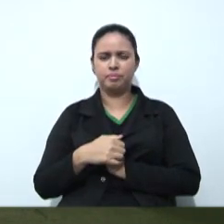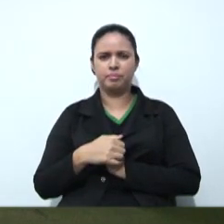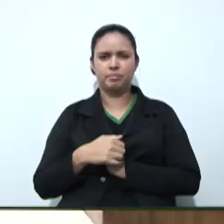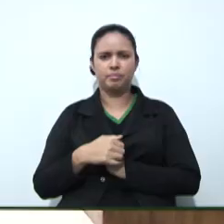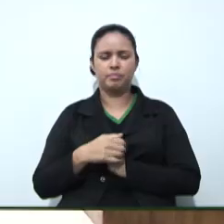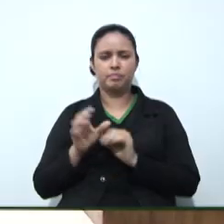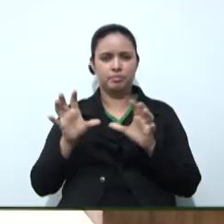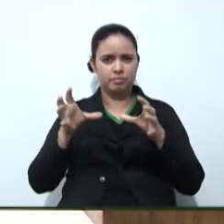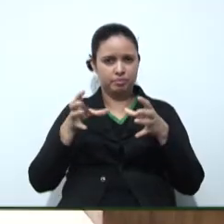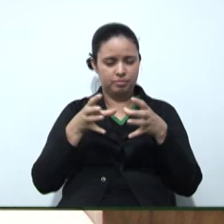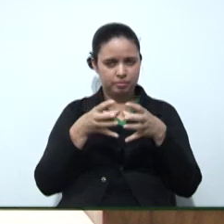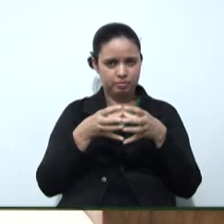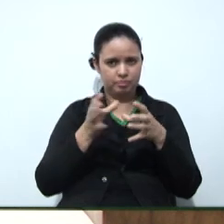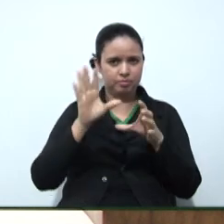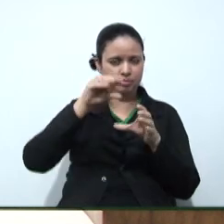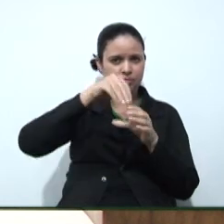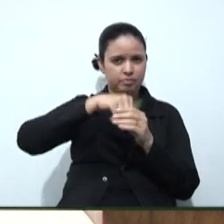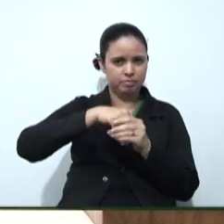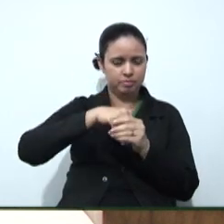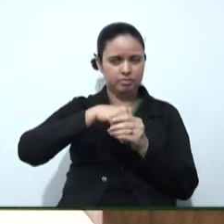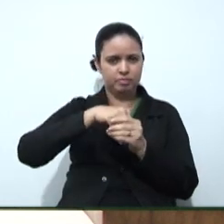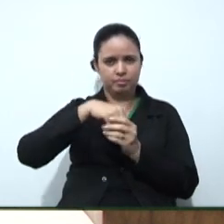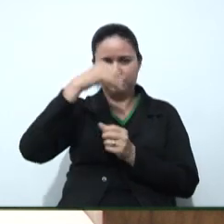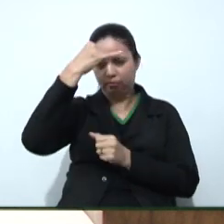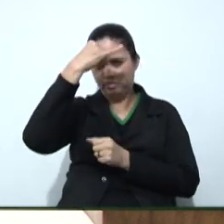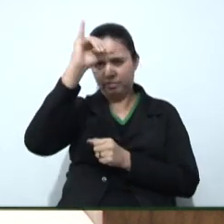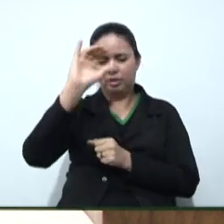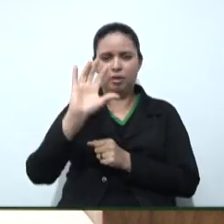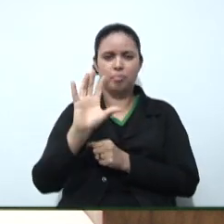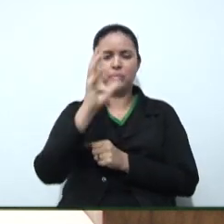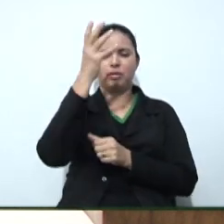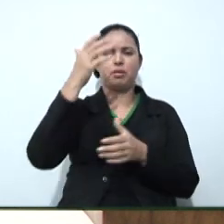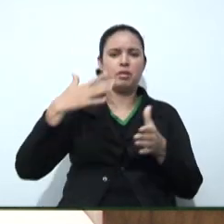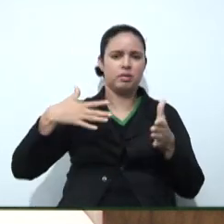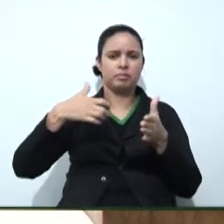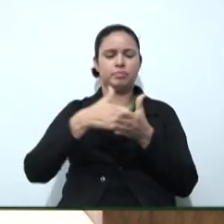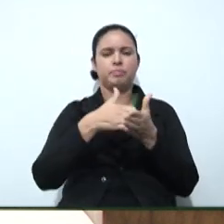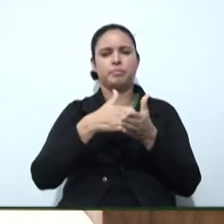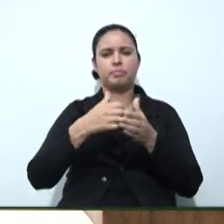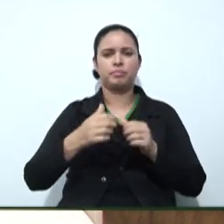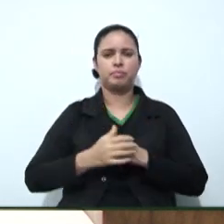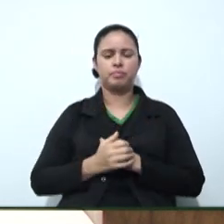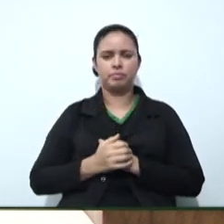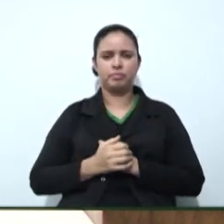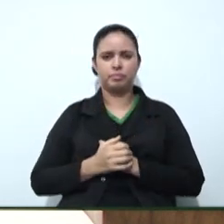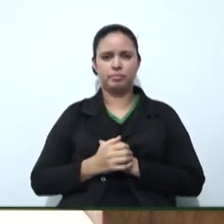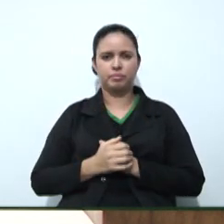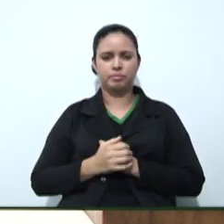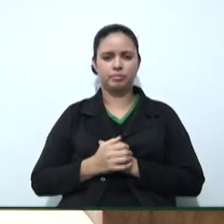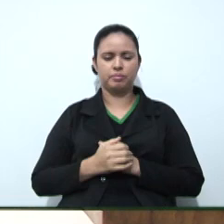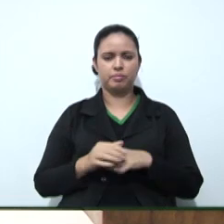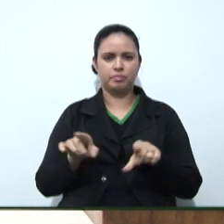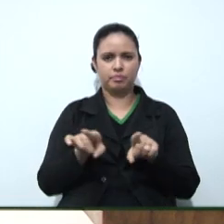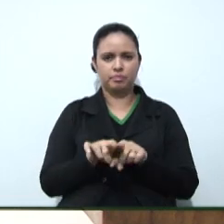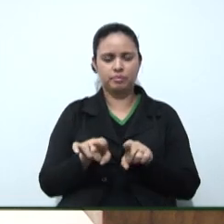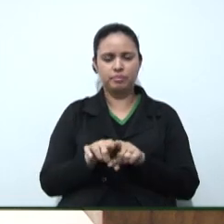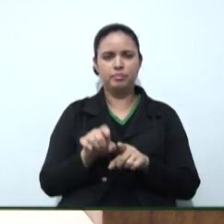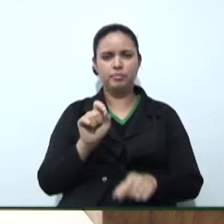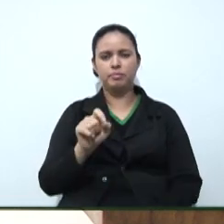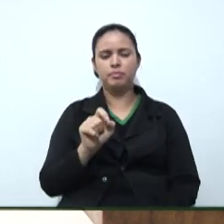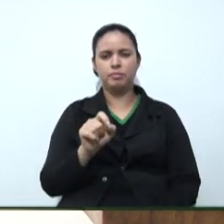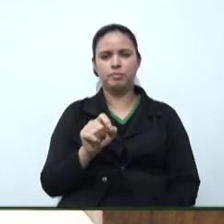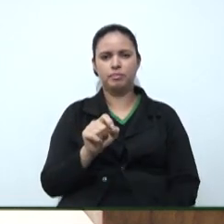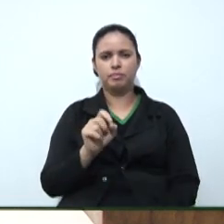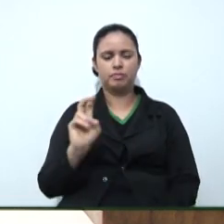a Comissão Interna de Prevenção a Acidentes, né? Rapaz, tem o Gabriel também, professor, complementando a lista, não é? Valorizando